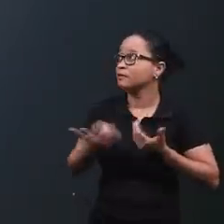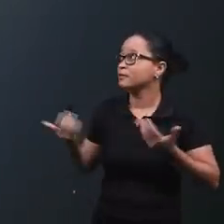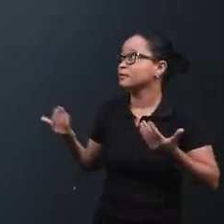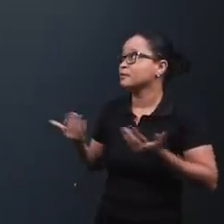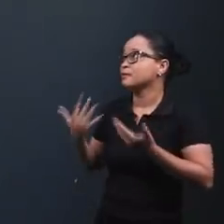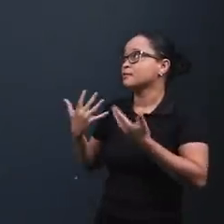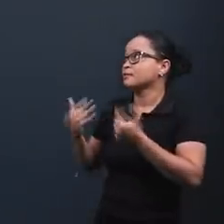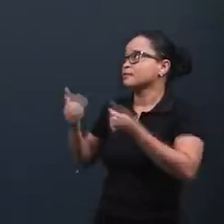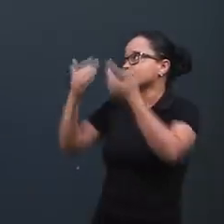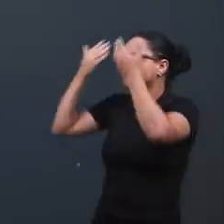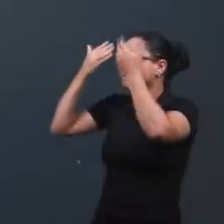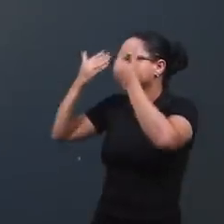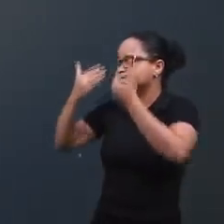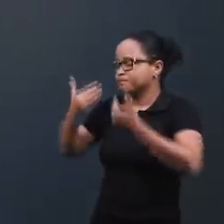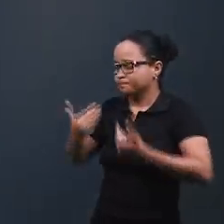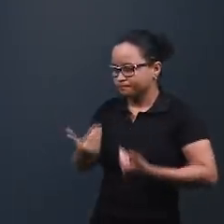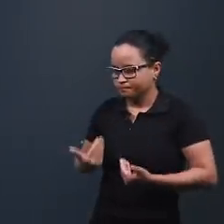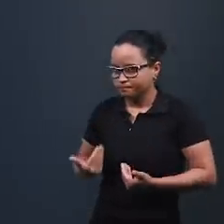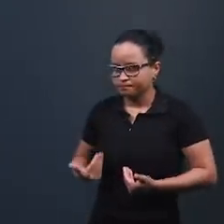é